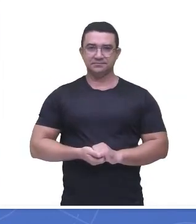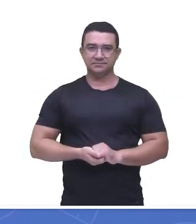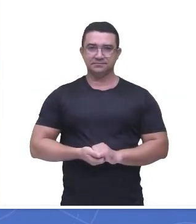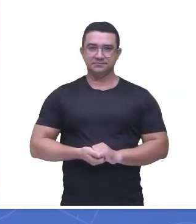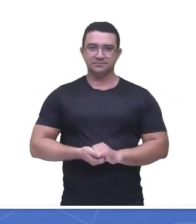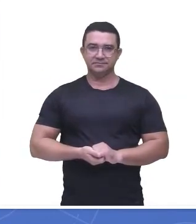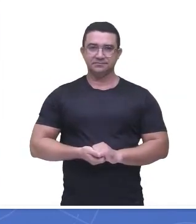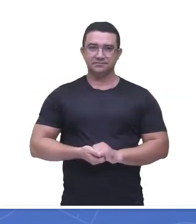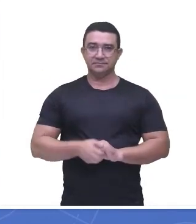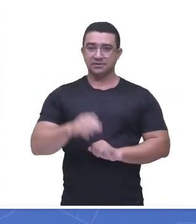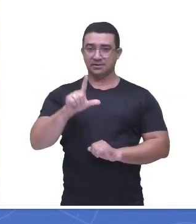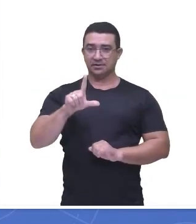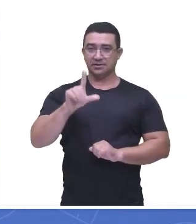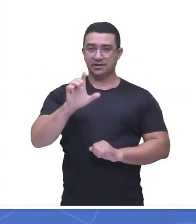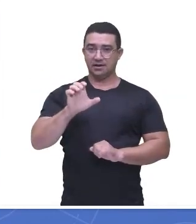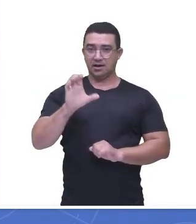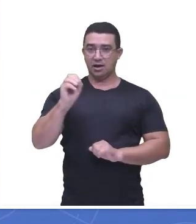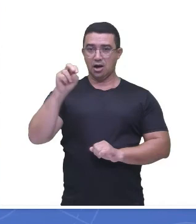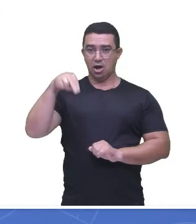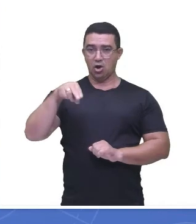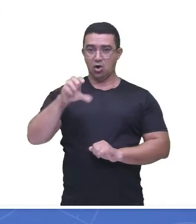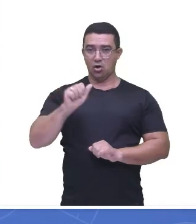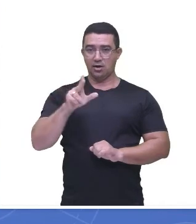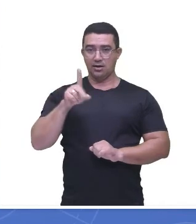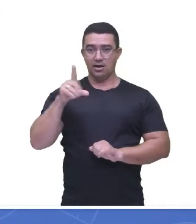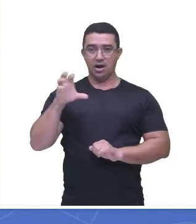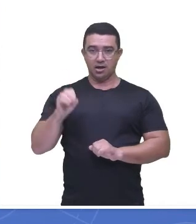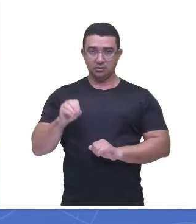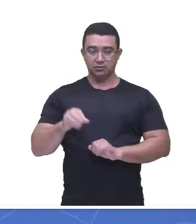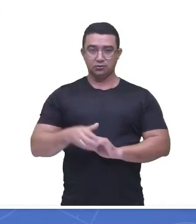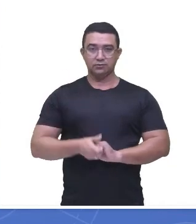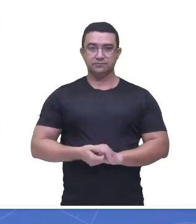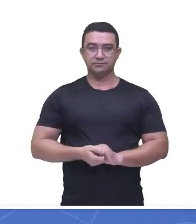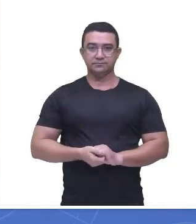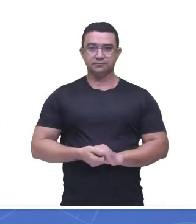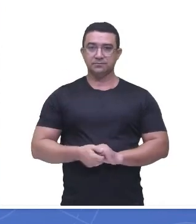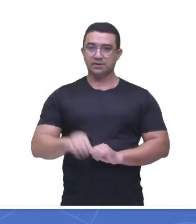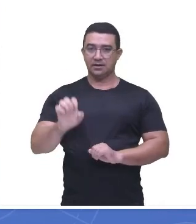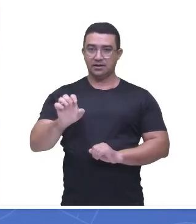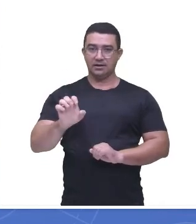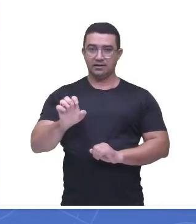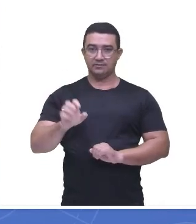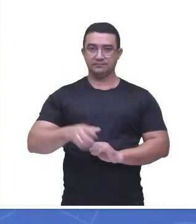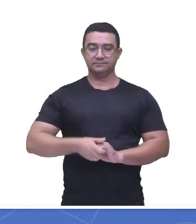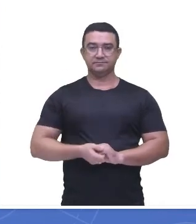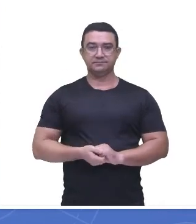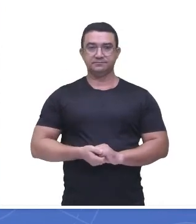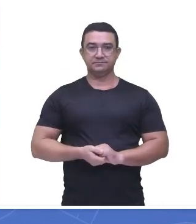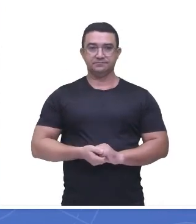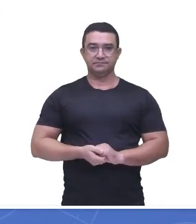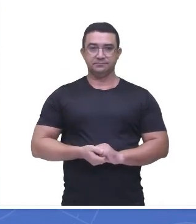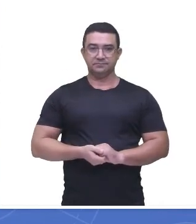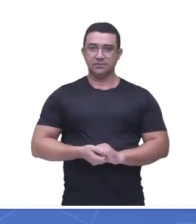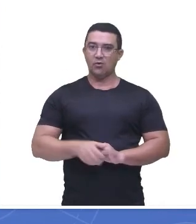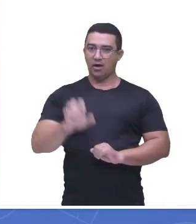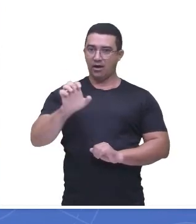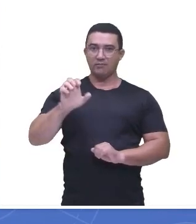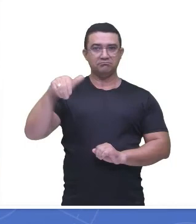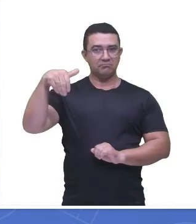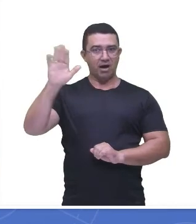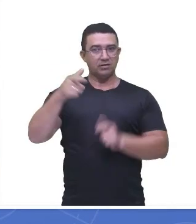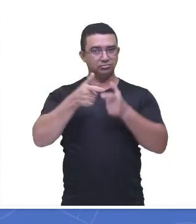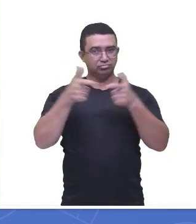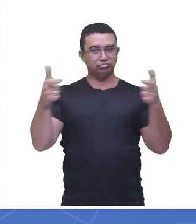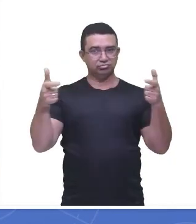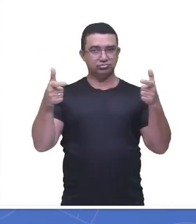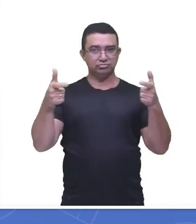mais? Leonardo Carilho da Várzea, da Escola Coronel Fiuso, alternativa é. Até agora a alternativa é está ganhando, não é isso?